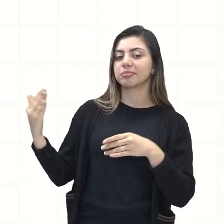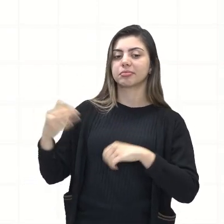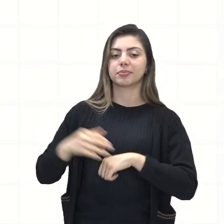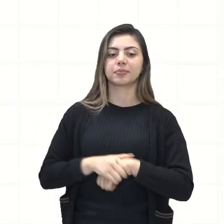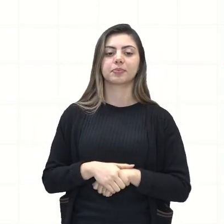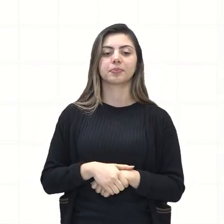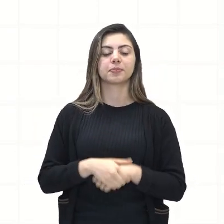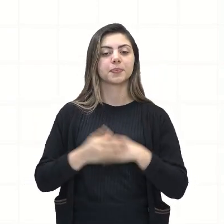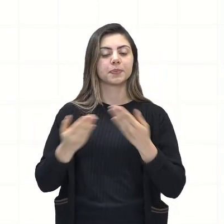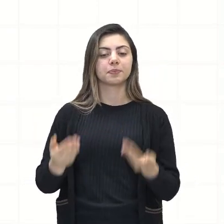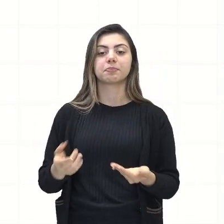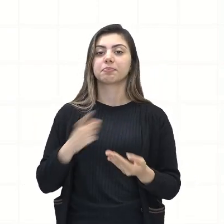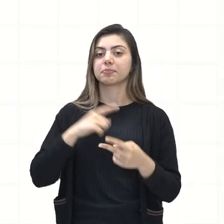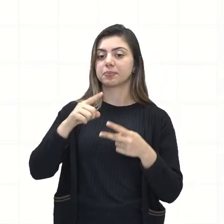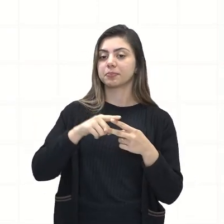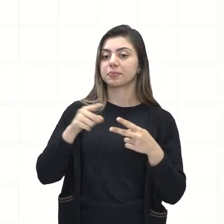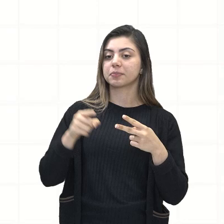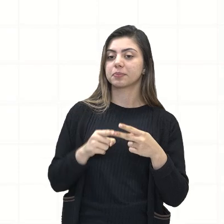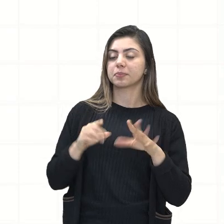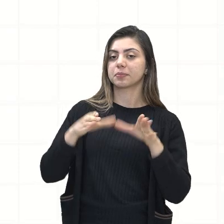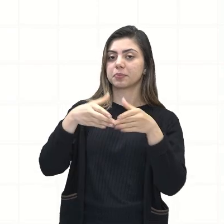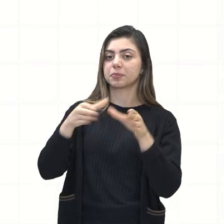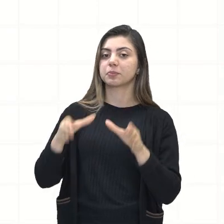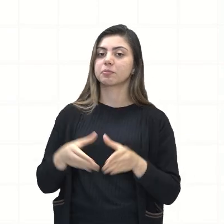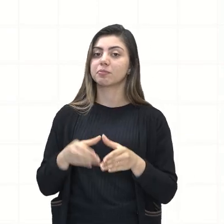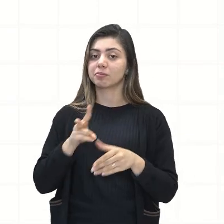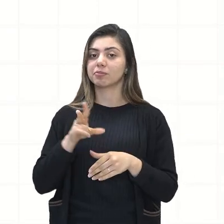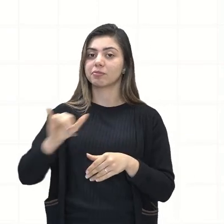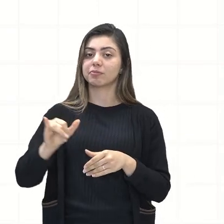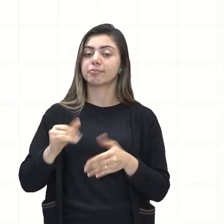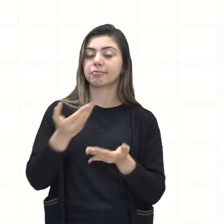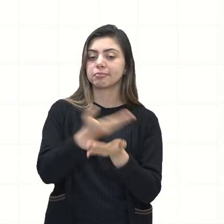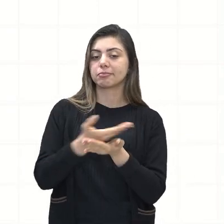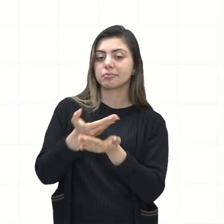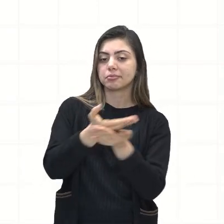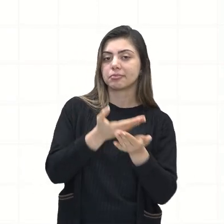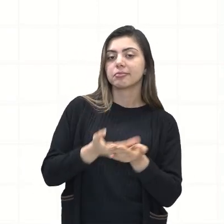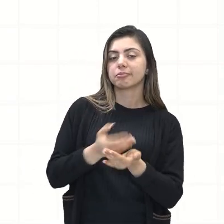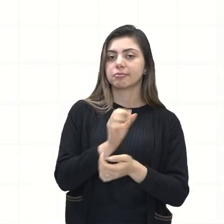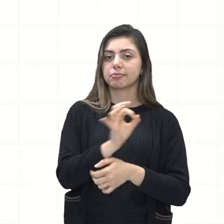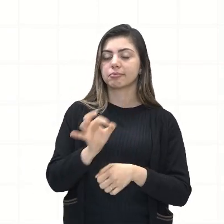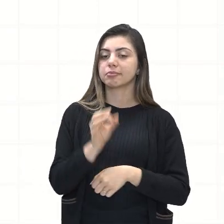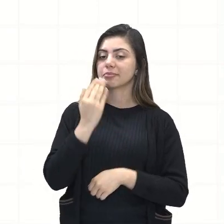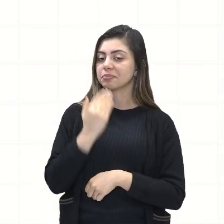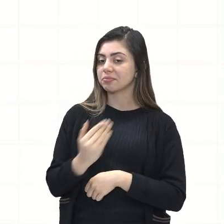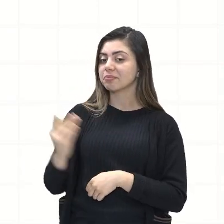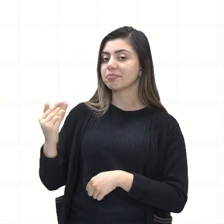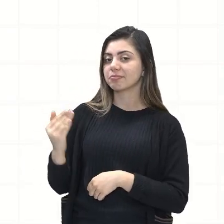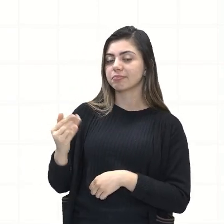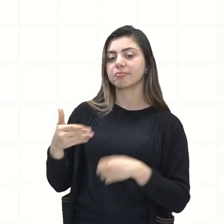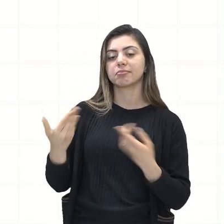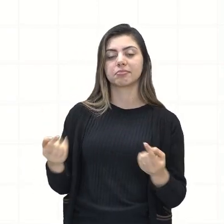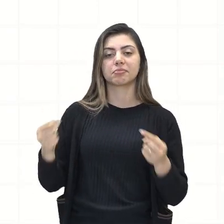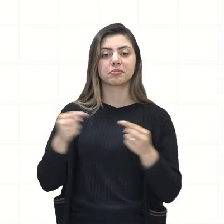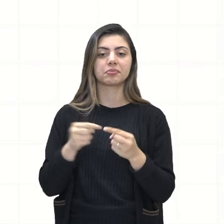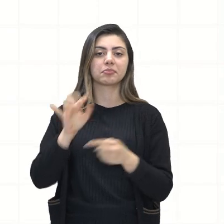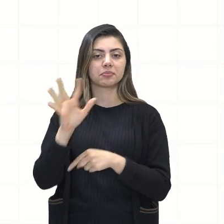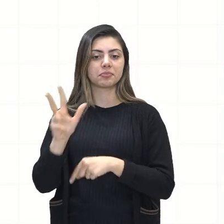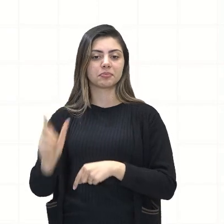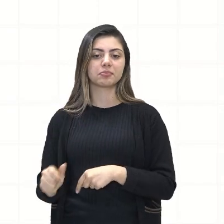subsaariana. Então esses dois grupos que vocês vão ver agora, né? Que vocês estão vendo agora aí na tela, compõem esses